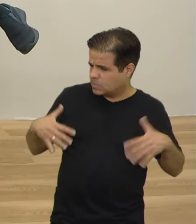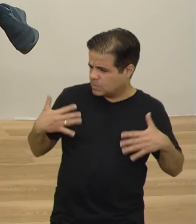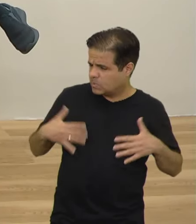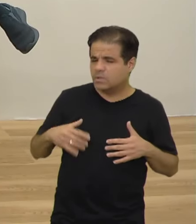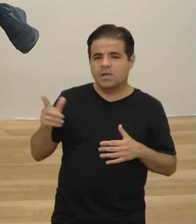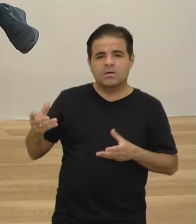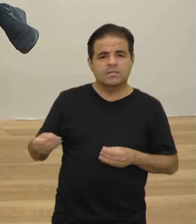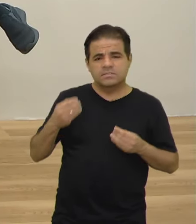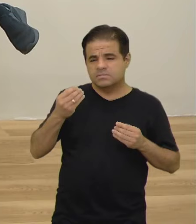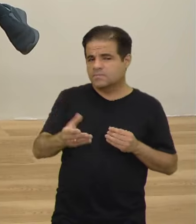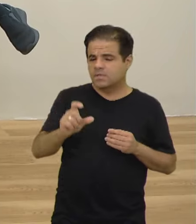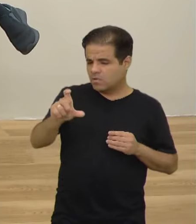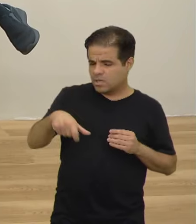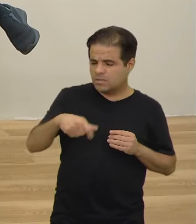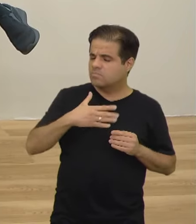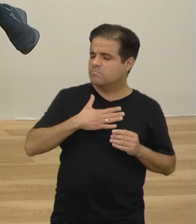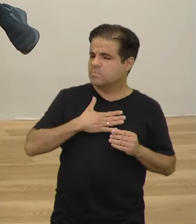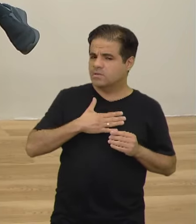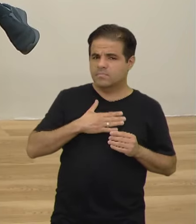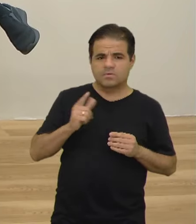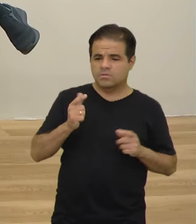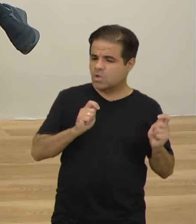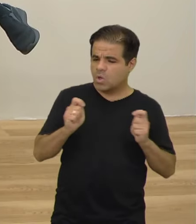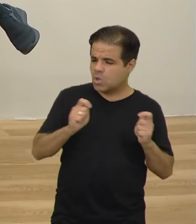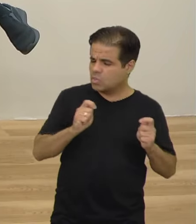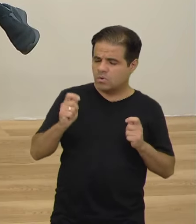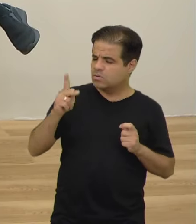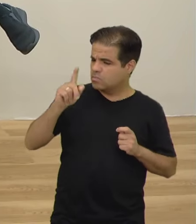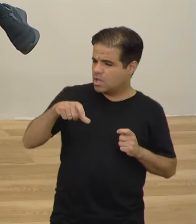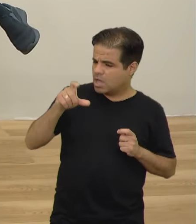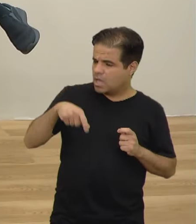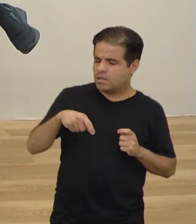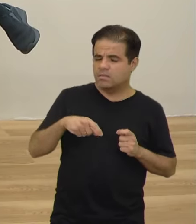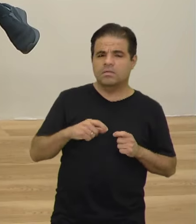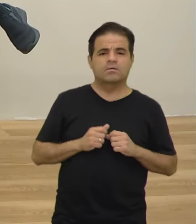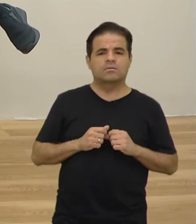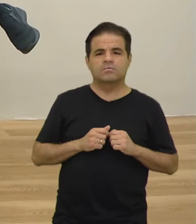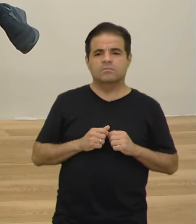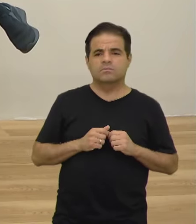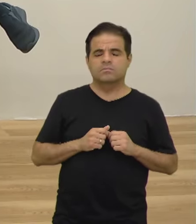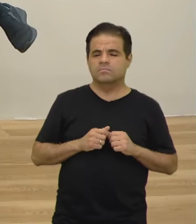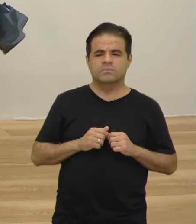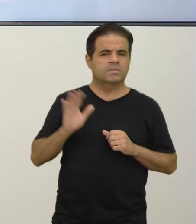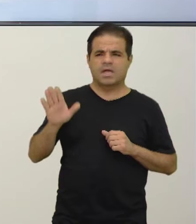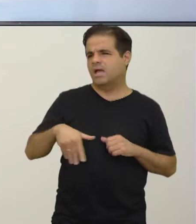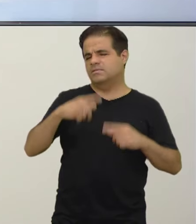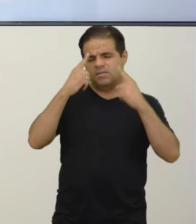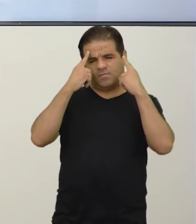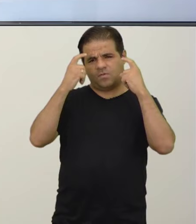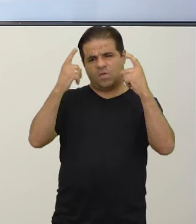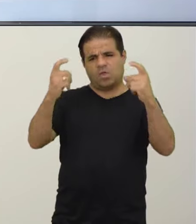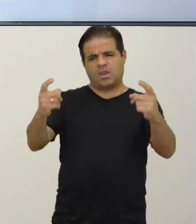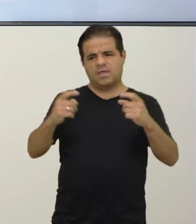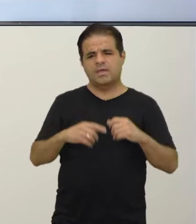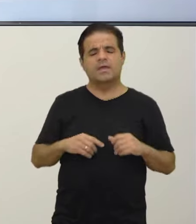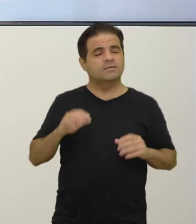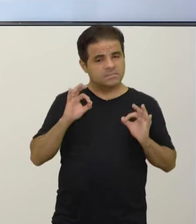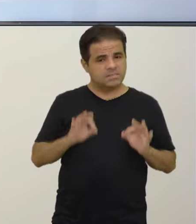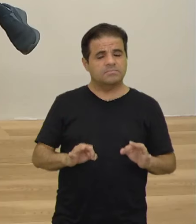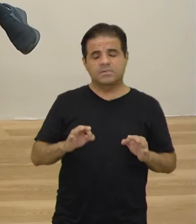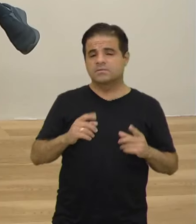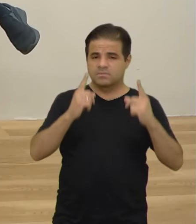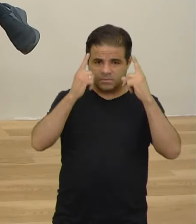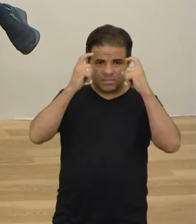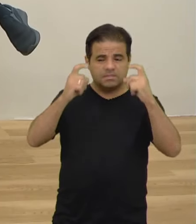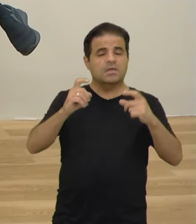vai dar seu cartão para mim porque você não tem controle e o seu cartão é meu. Isso é uma violência também, né? Exatamente. Mas